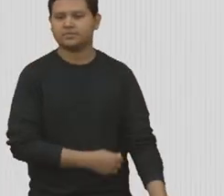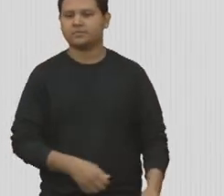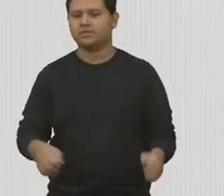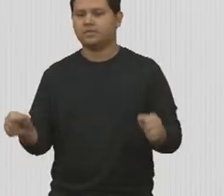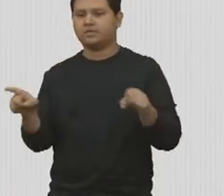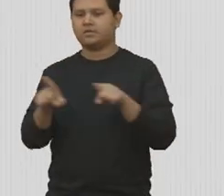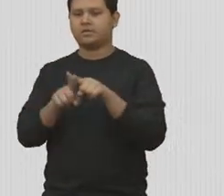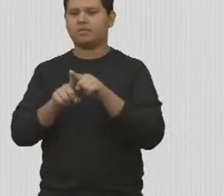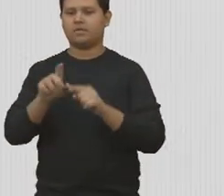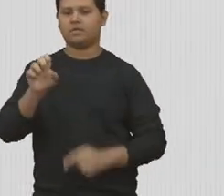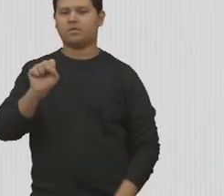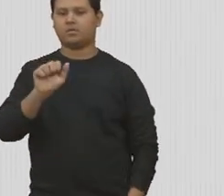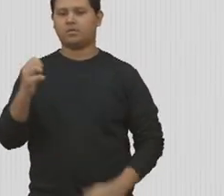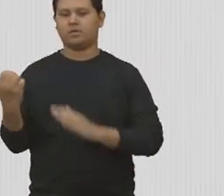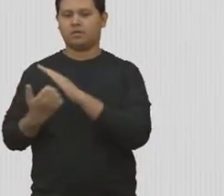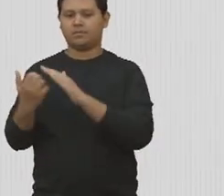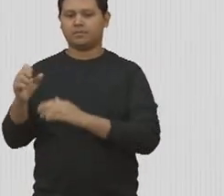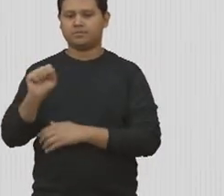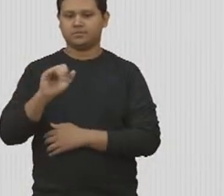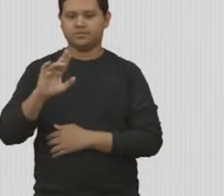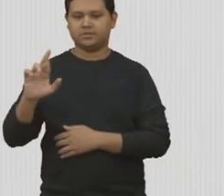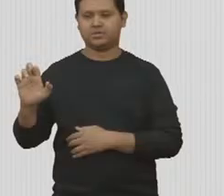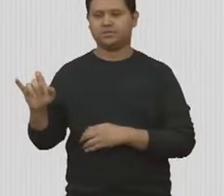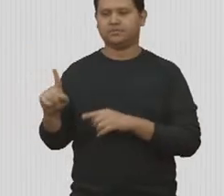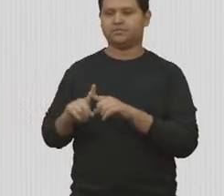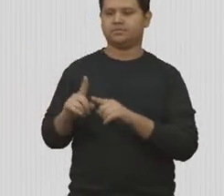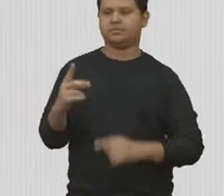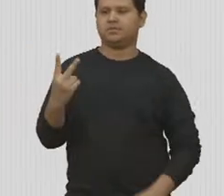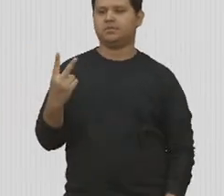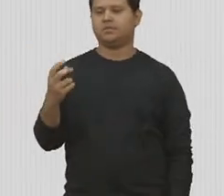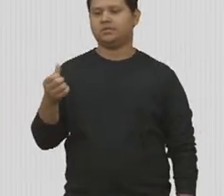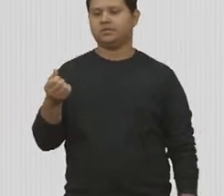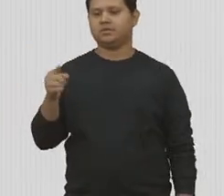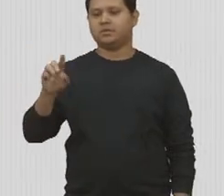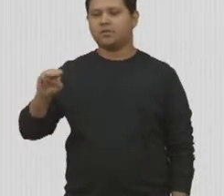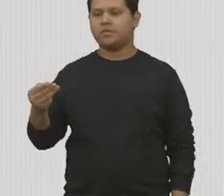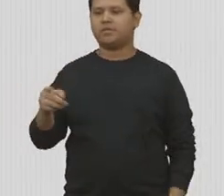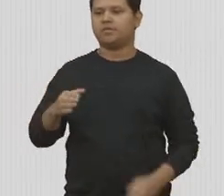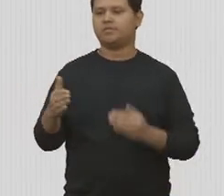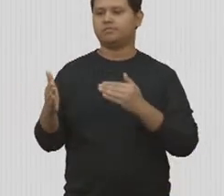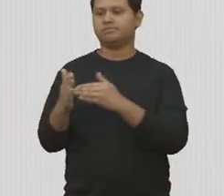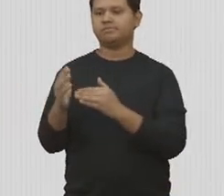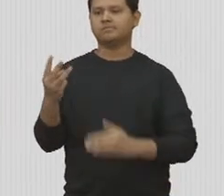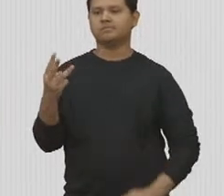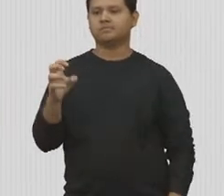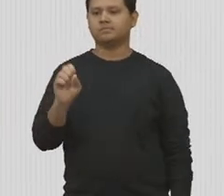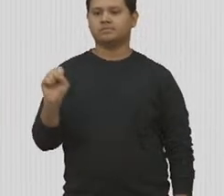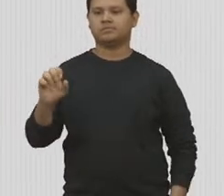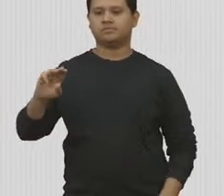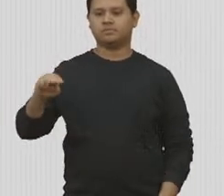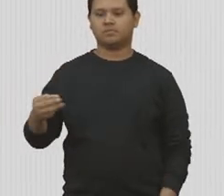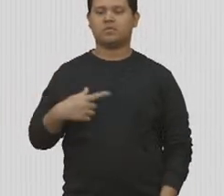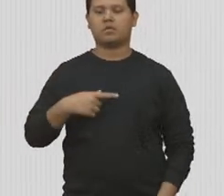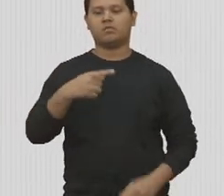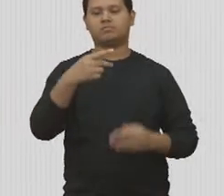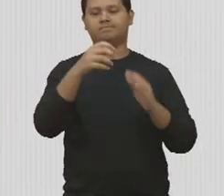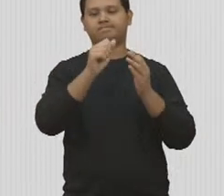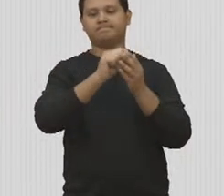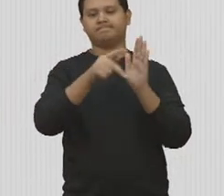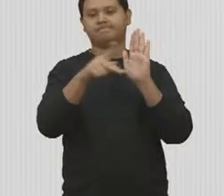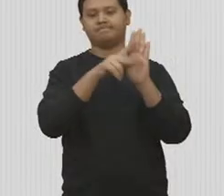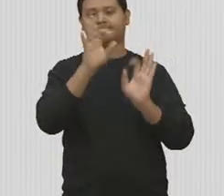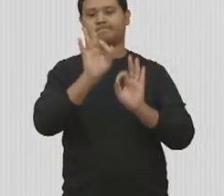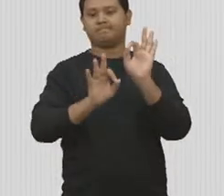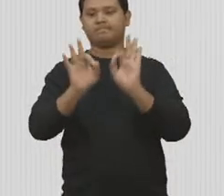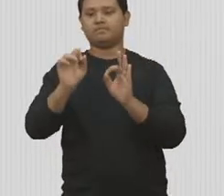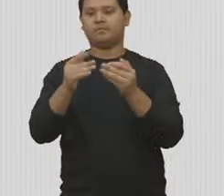de um orçamento de 261 milhões para 388 milhões. Os principais projetos são